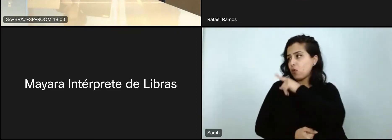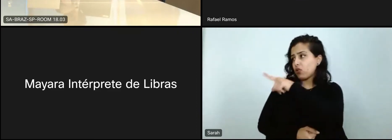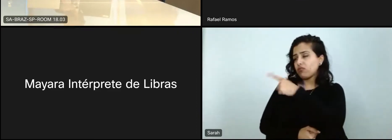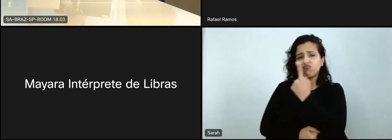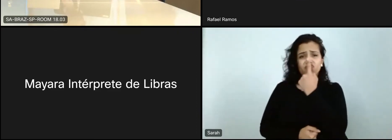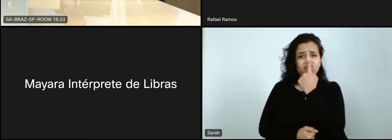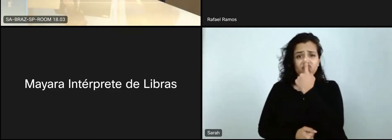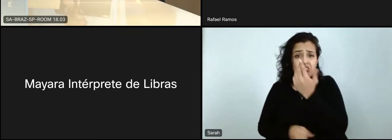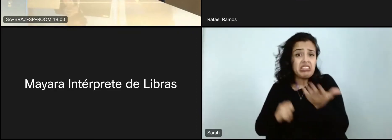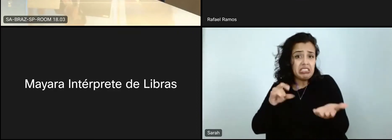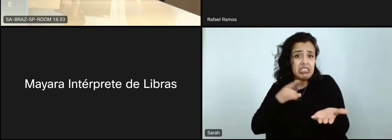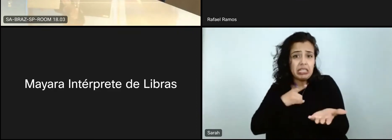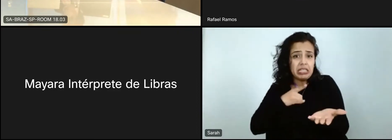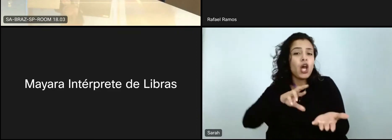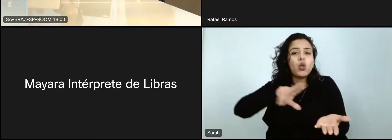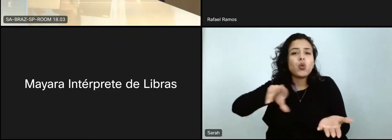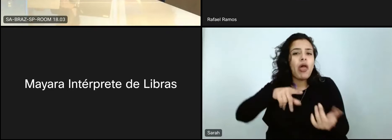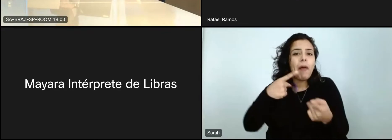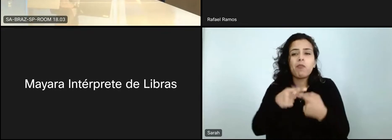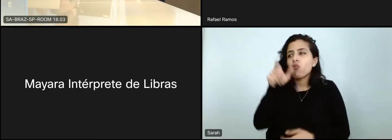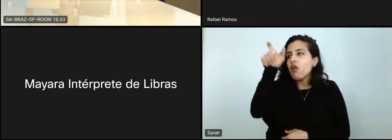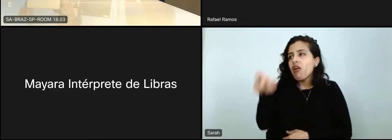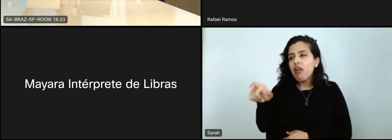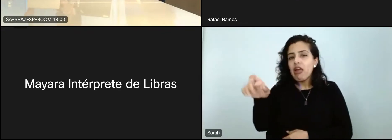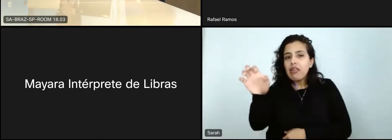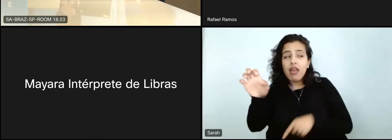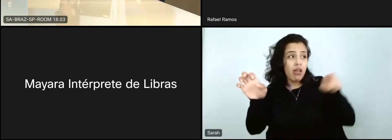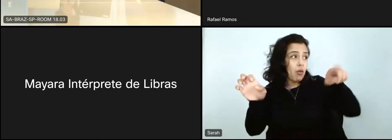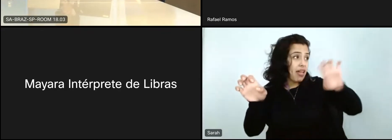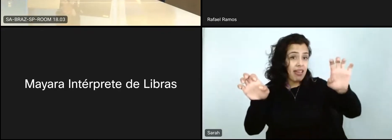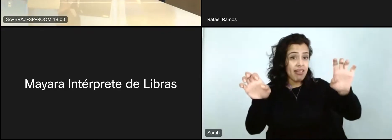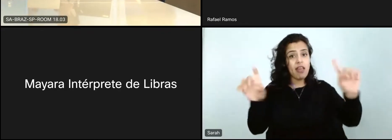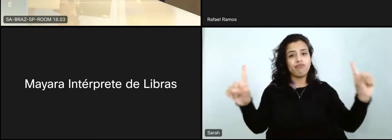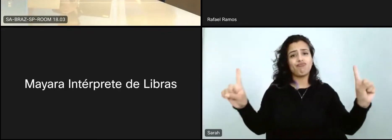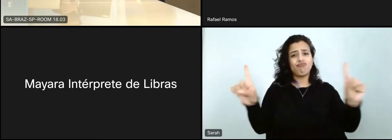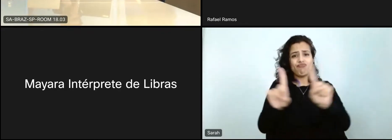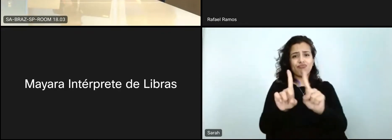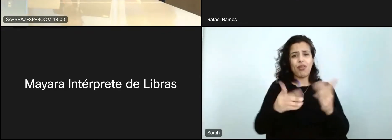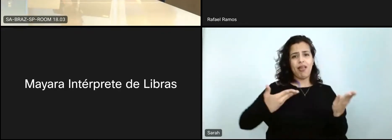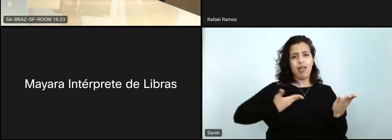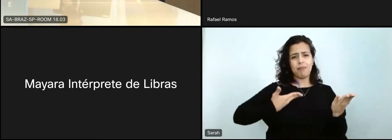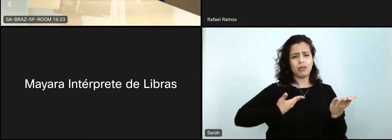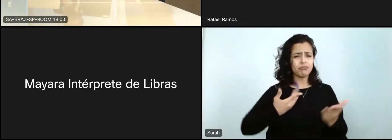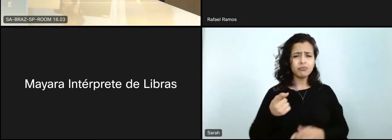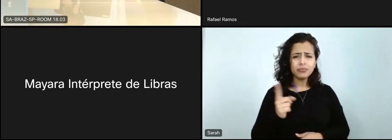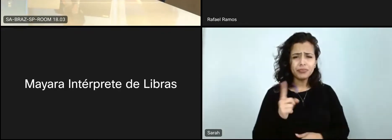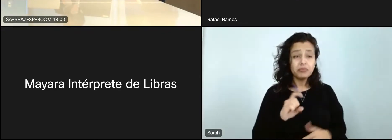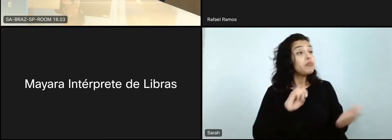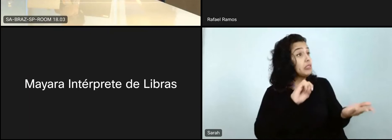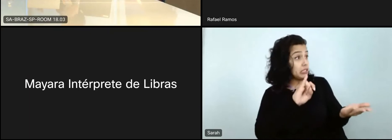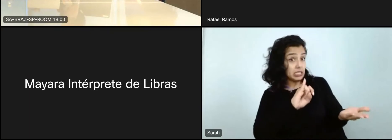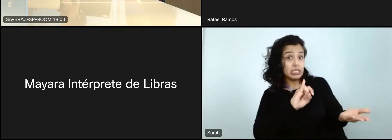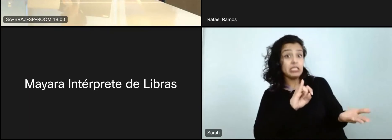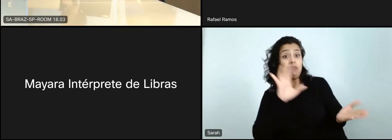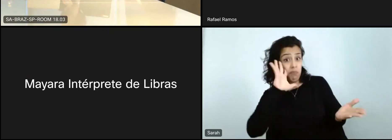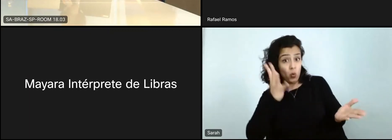afinidade. Não é necessariamente porque eu sou gay que só vou ter amigos gays. Se tiver também, não tem problema, sabe? Mas